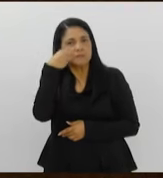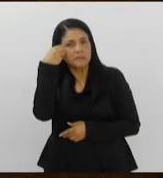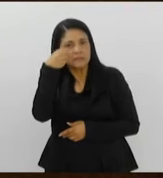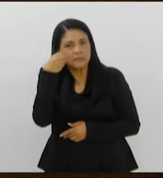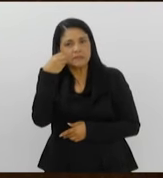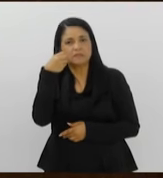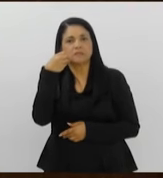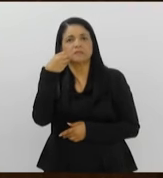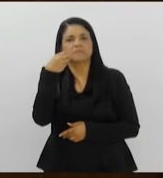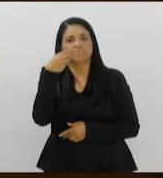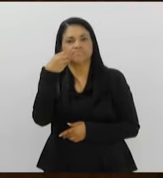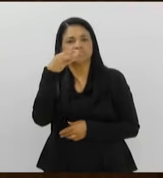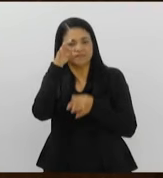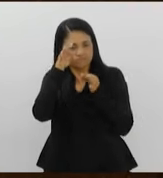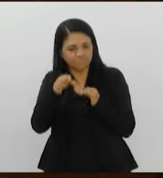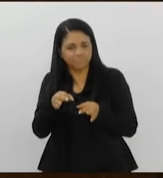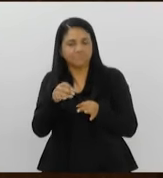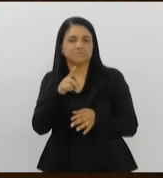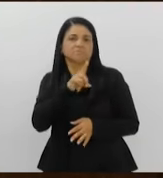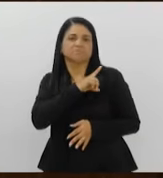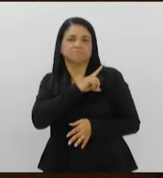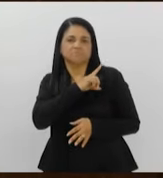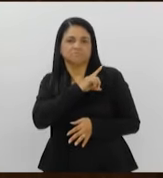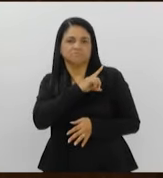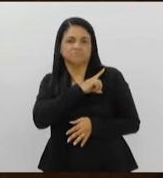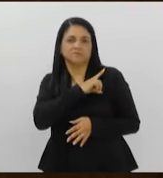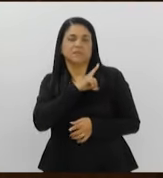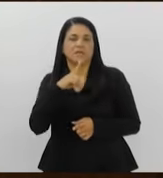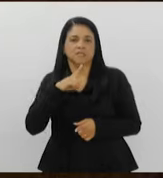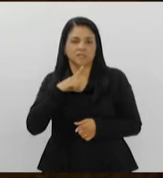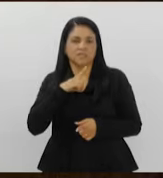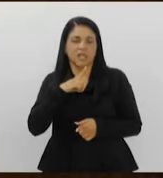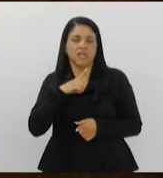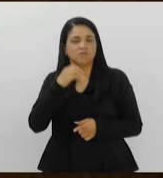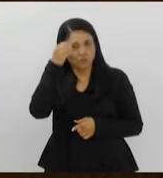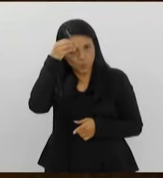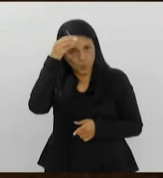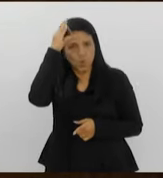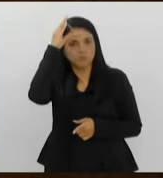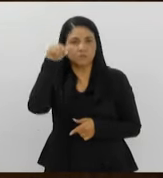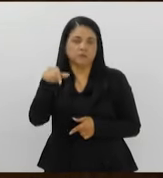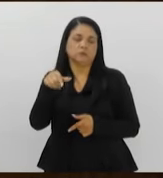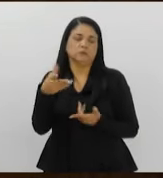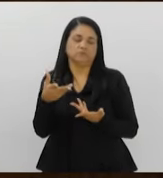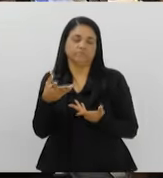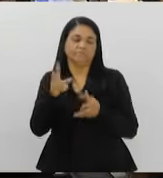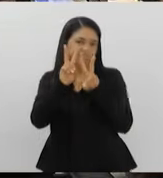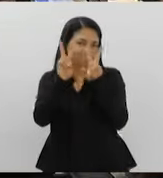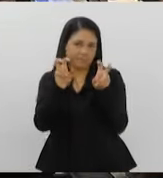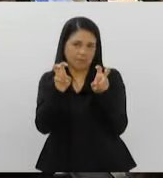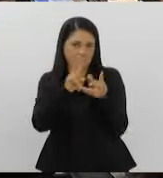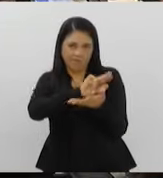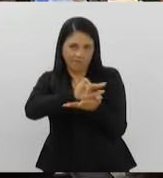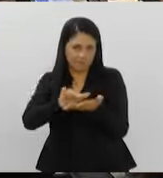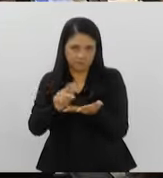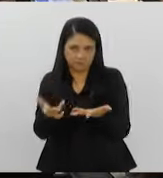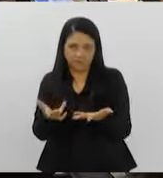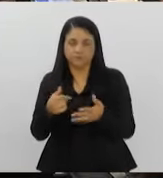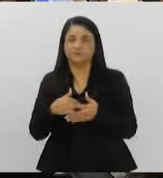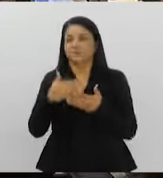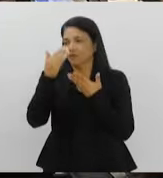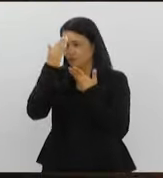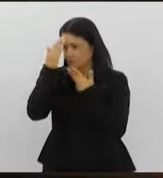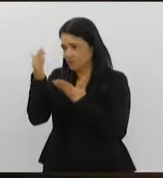Tenho certeza que, como delegada que foi, tem muito profundo conhecimento no assunto. Muito obrigado,